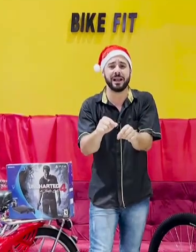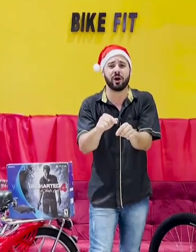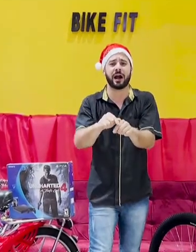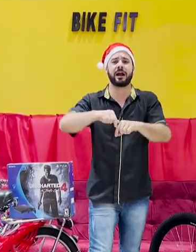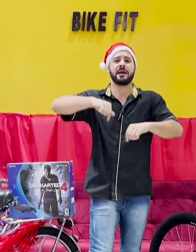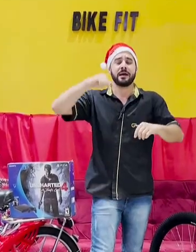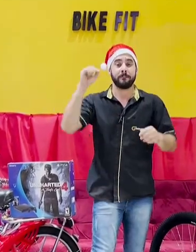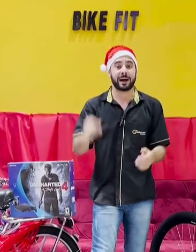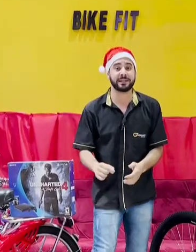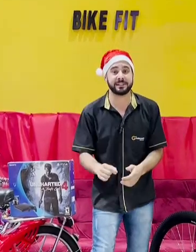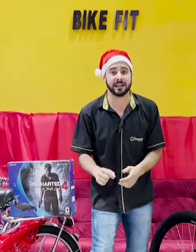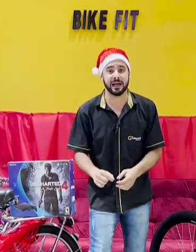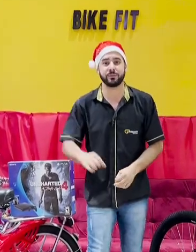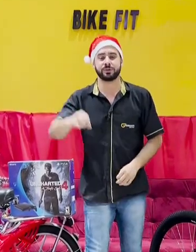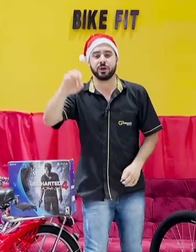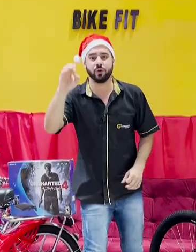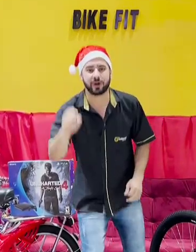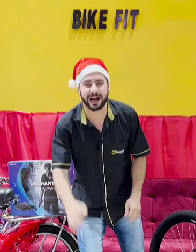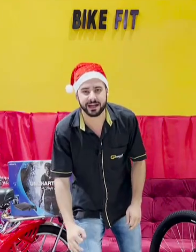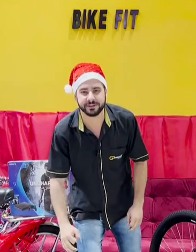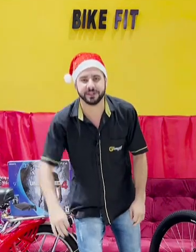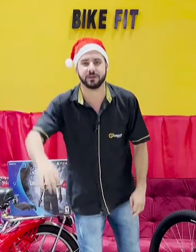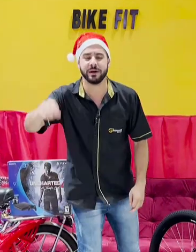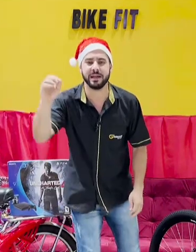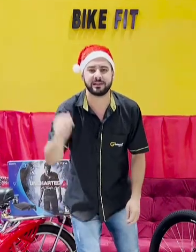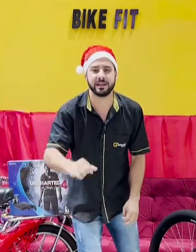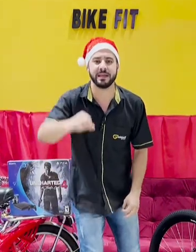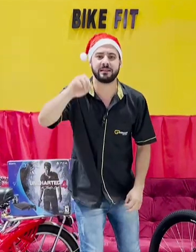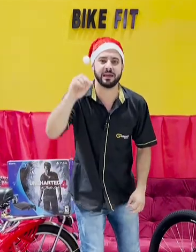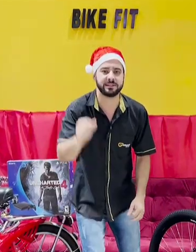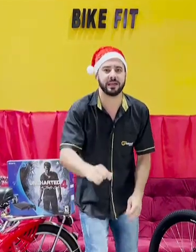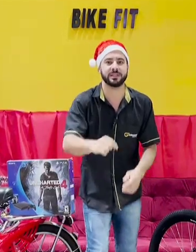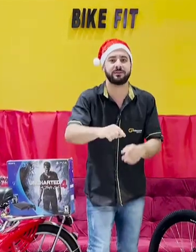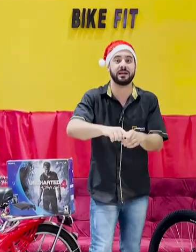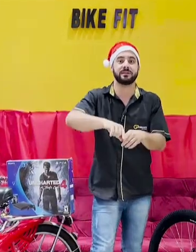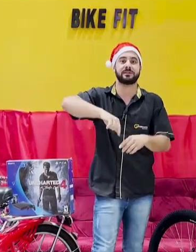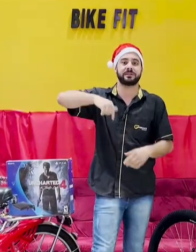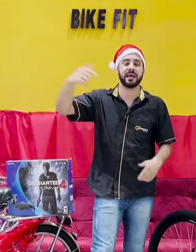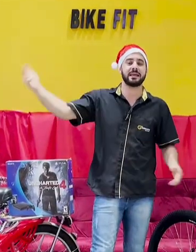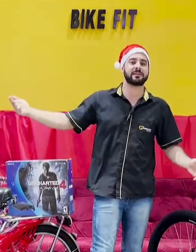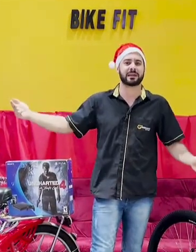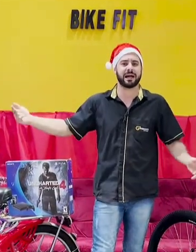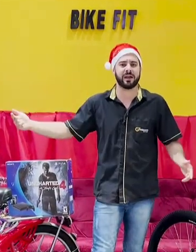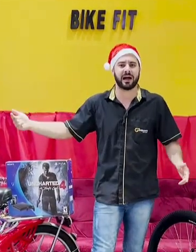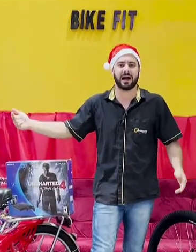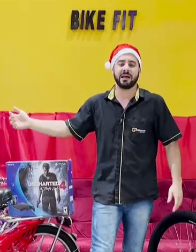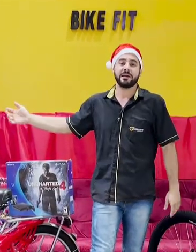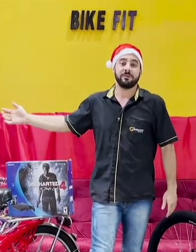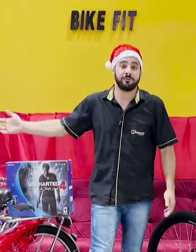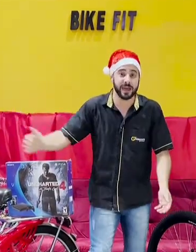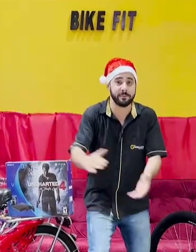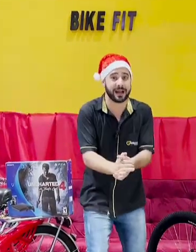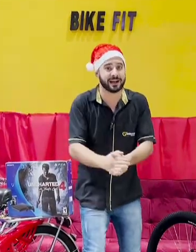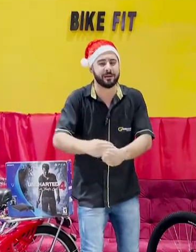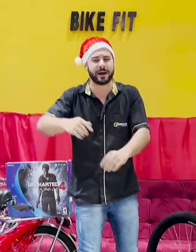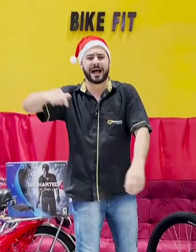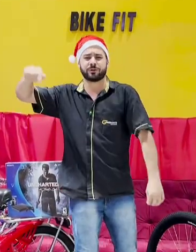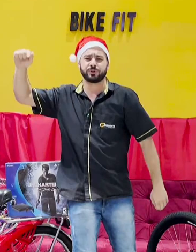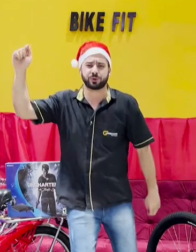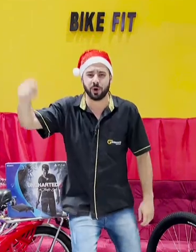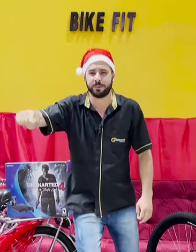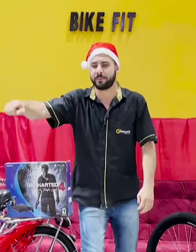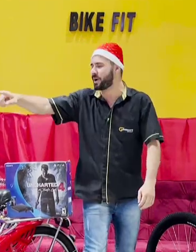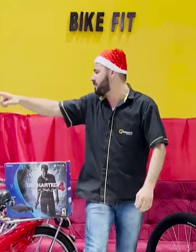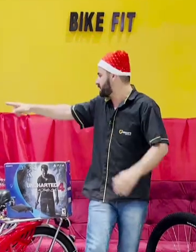e o melhor, parcelamos no carnezinho em 36 vezes sem entrada. Vem pra